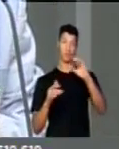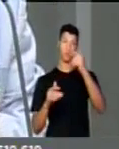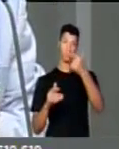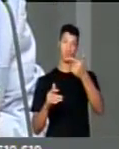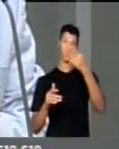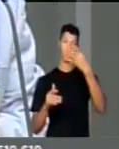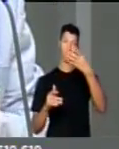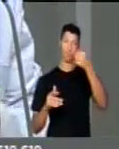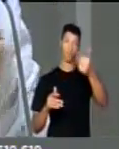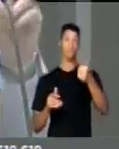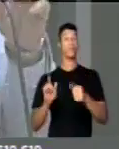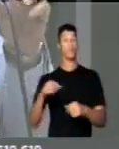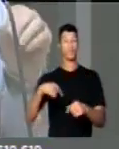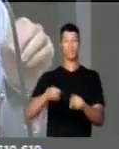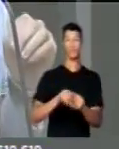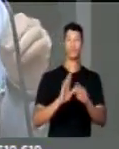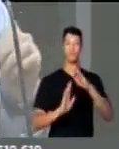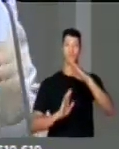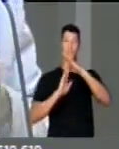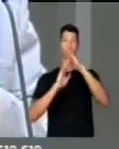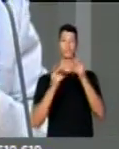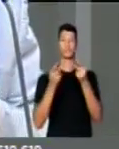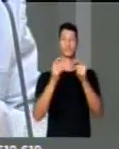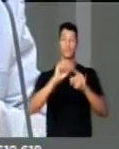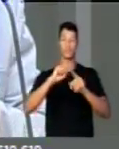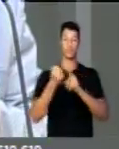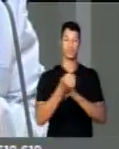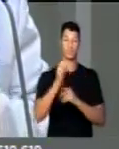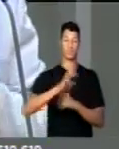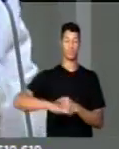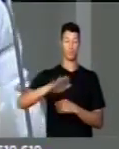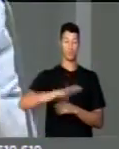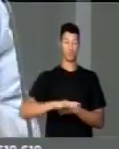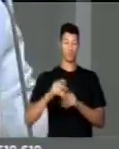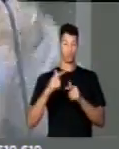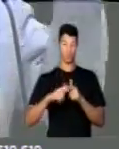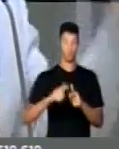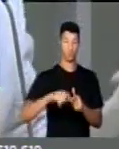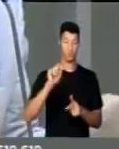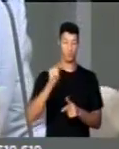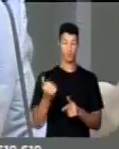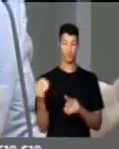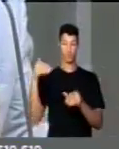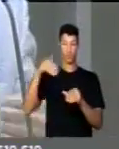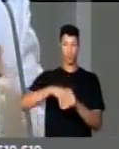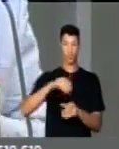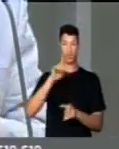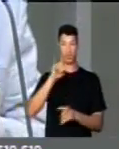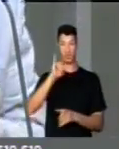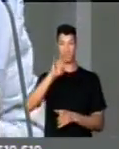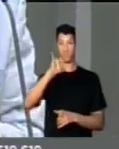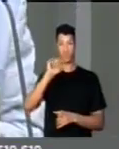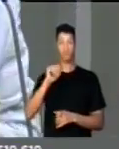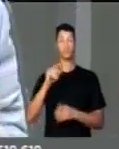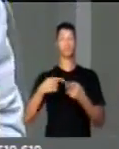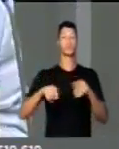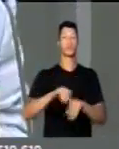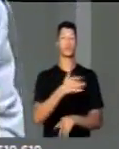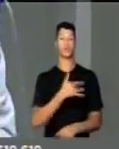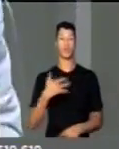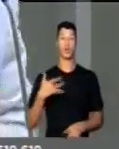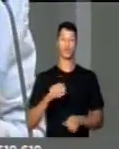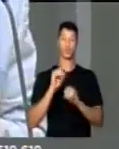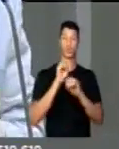241, essa de estabelecer teto nos gastos sociais. O problema é que, voltando à dívida, enquanto saúde,